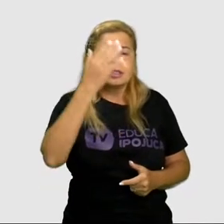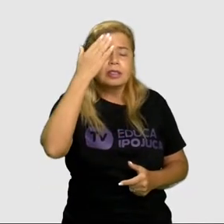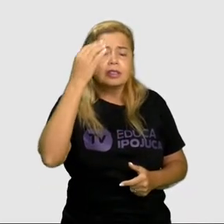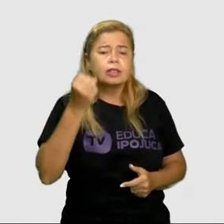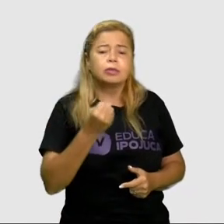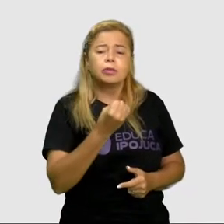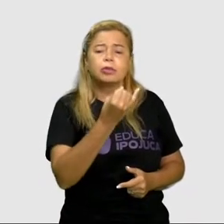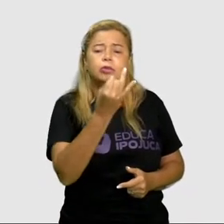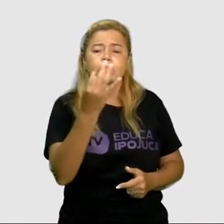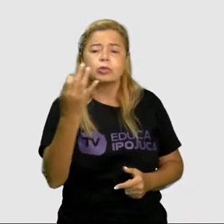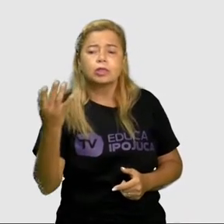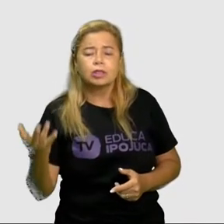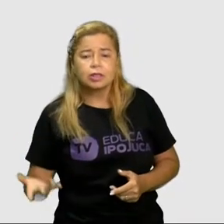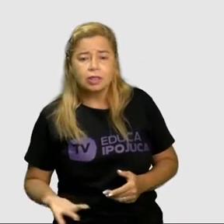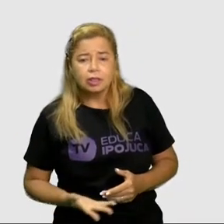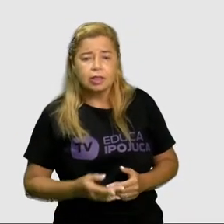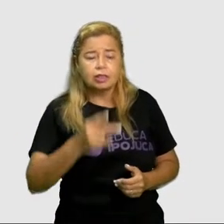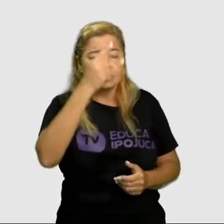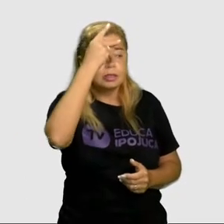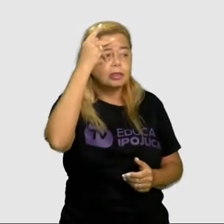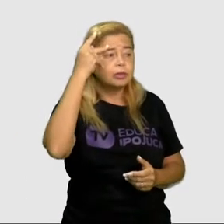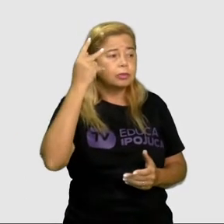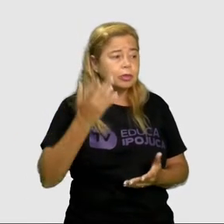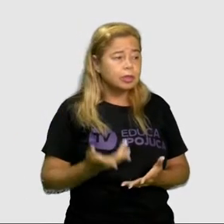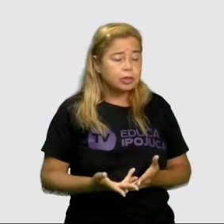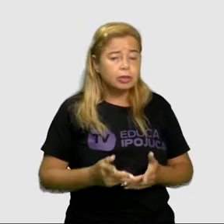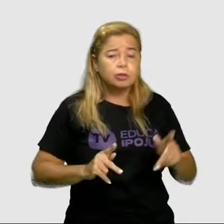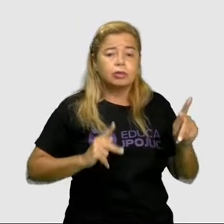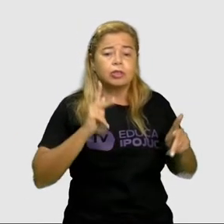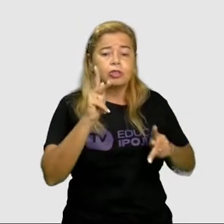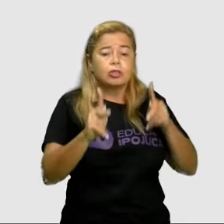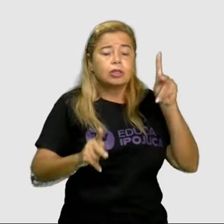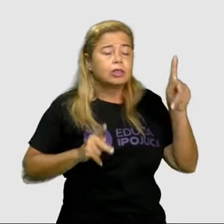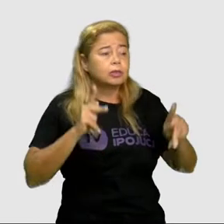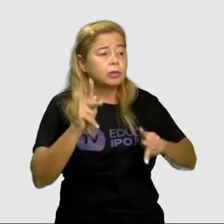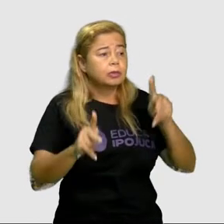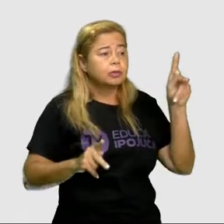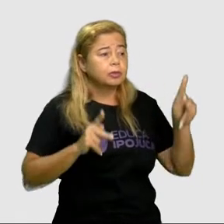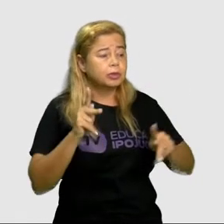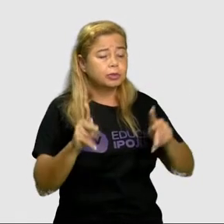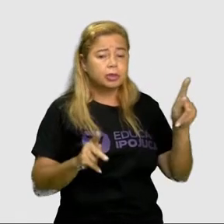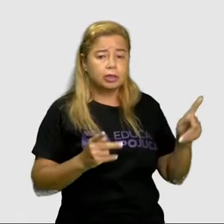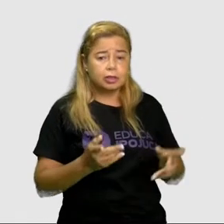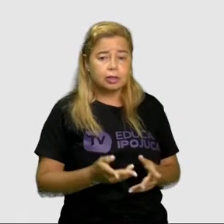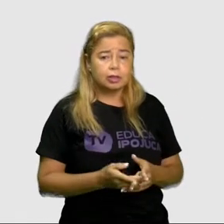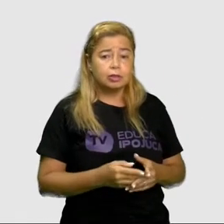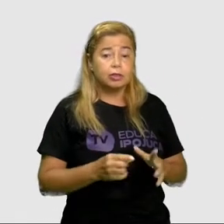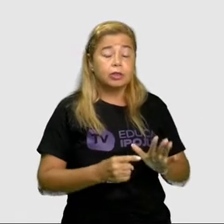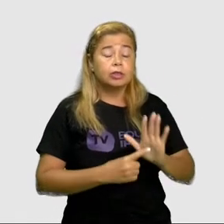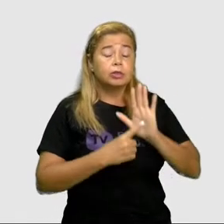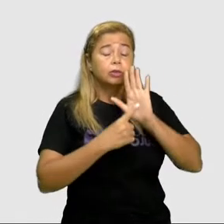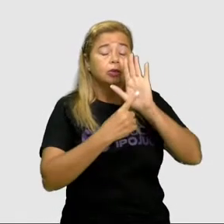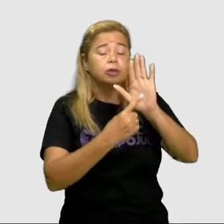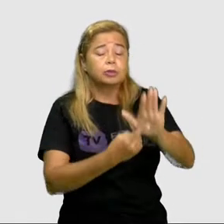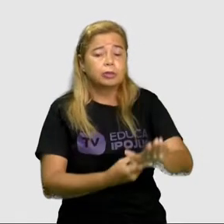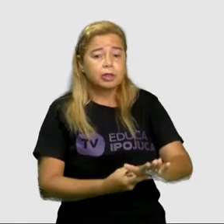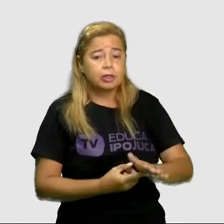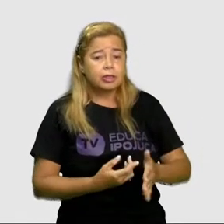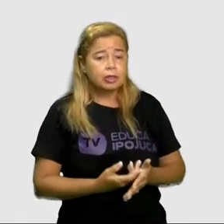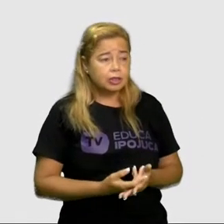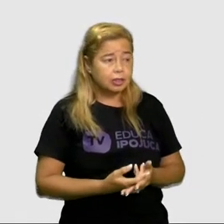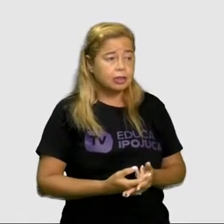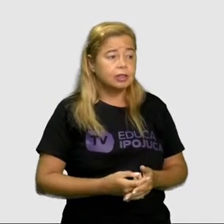de densidade populacional ou também população relativa. Esse índice demográfico representa,